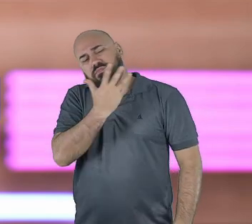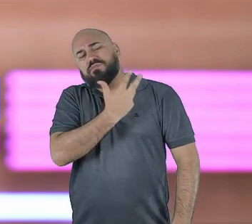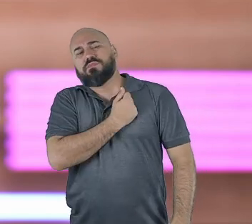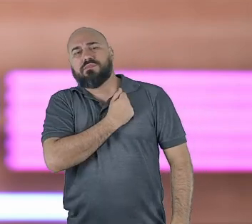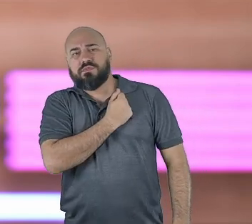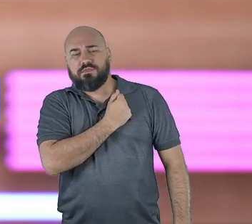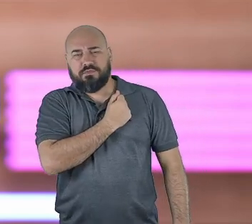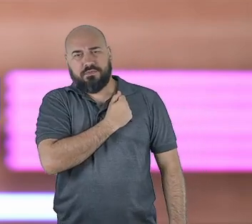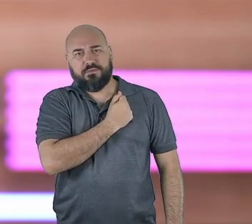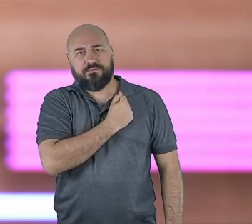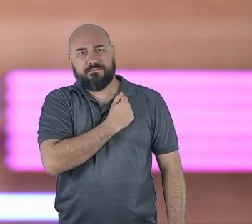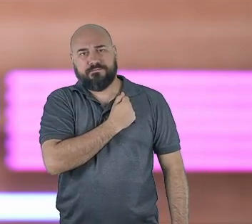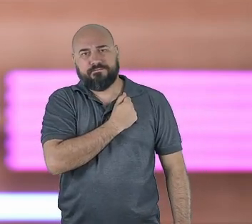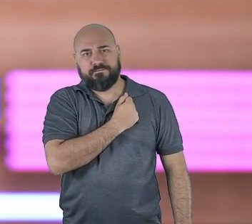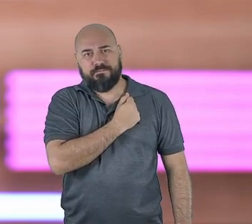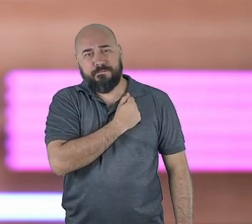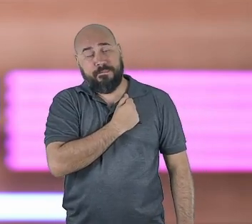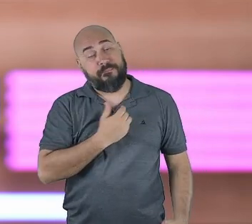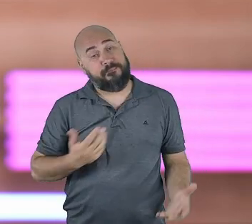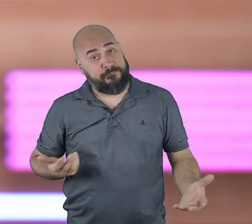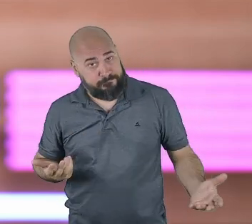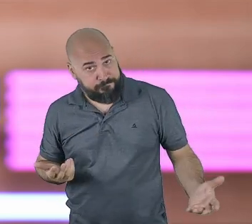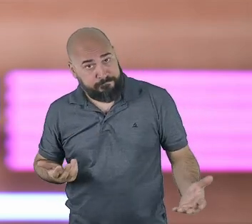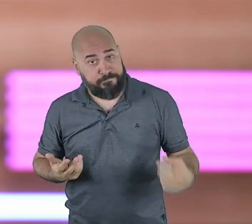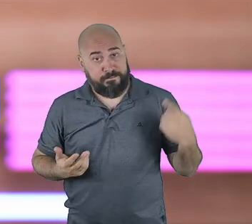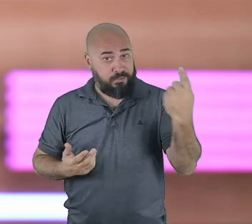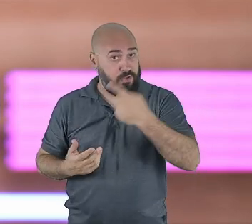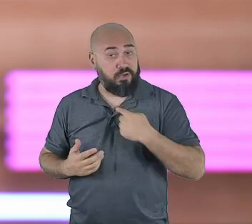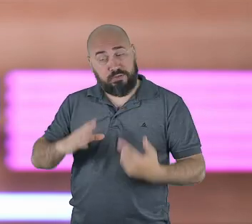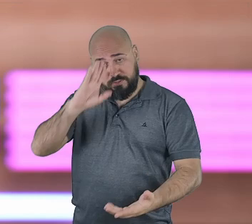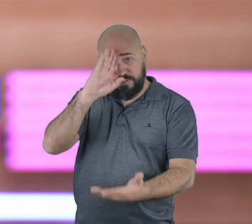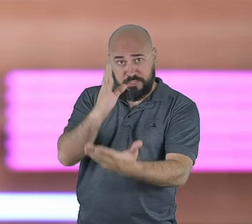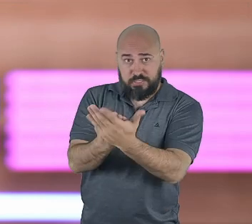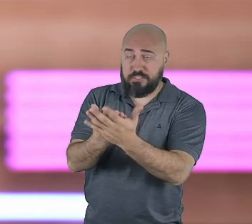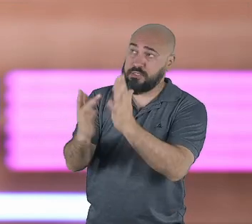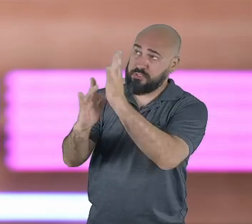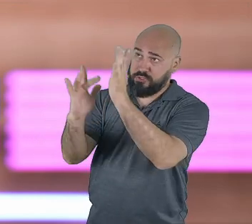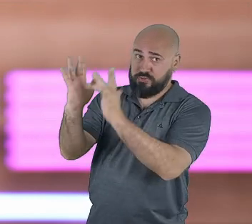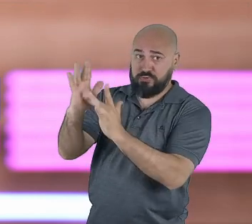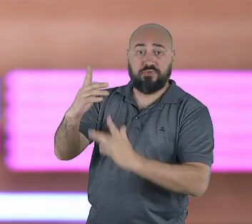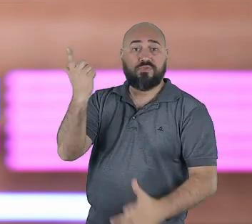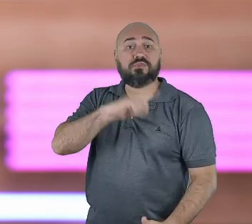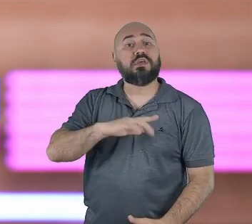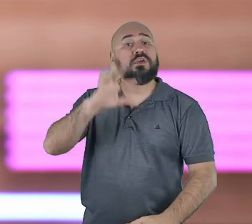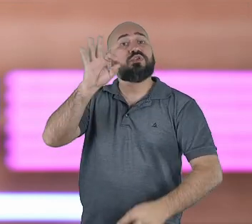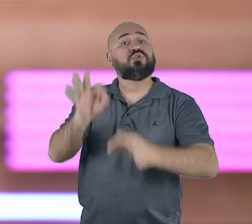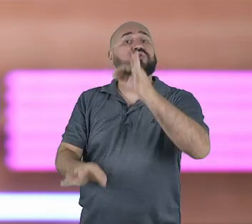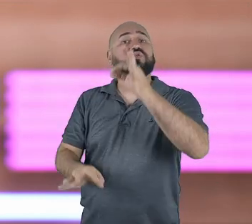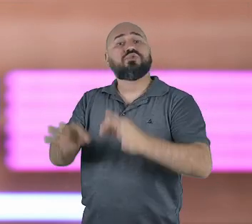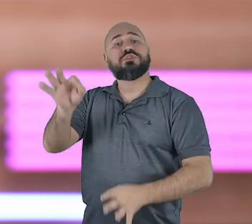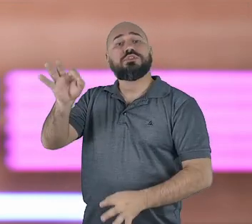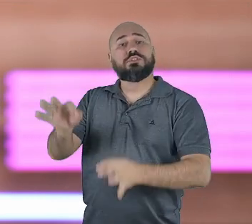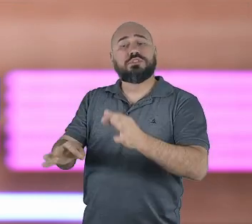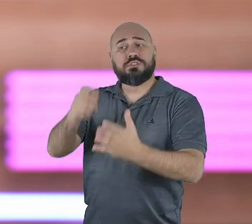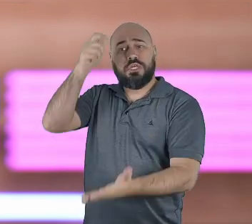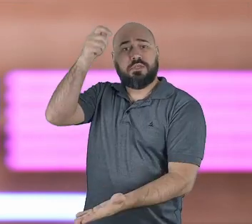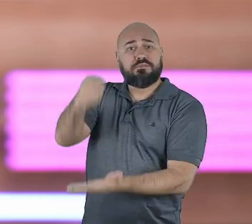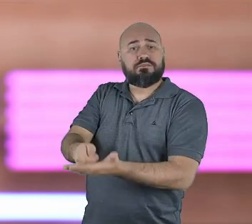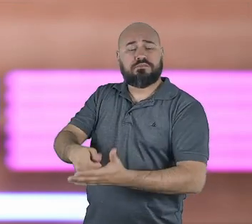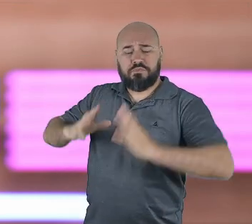assim, nós que temos crido em Cristo Jesus, somos justificados pela